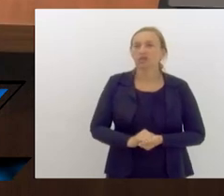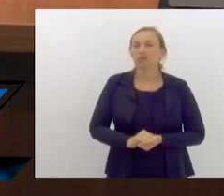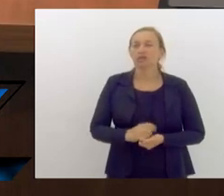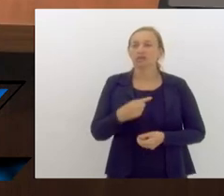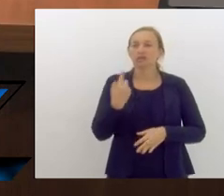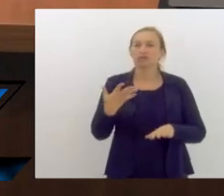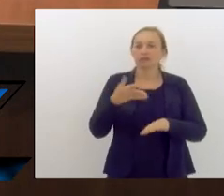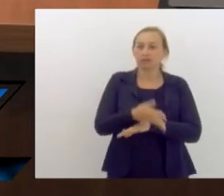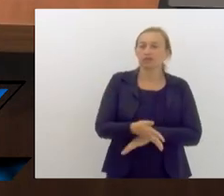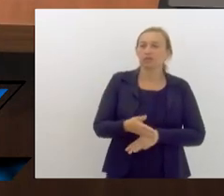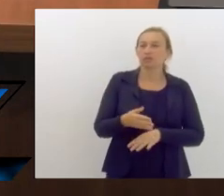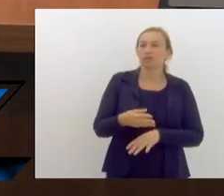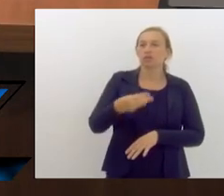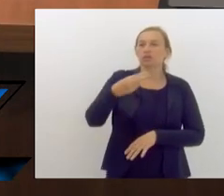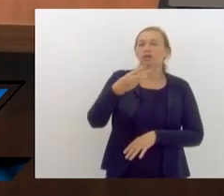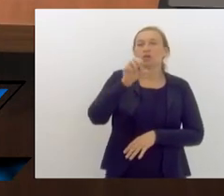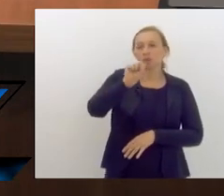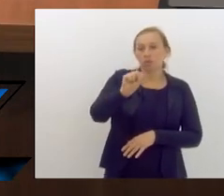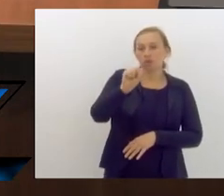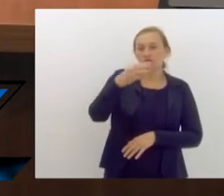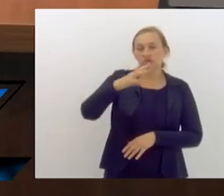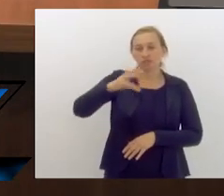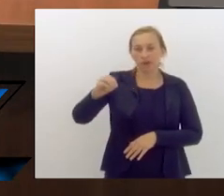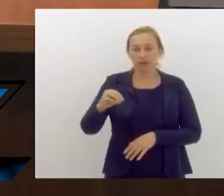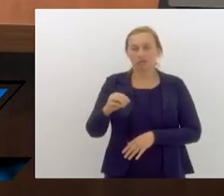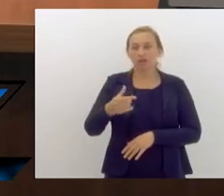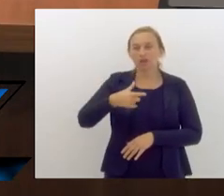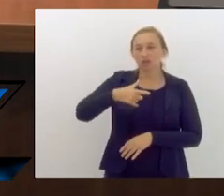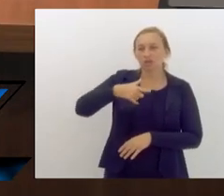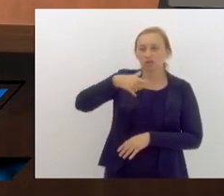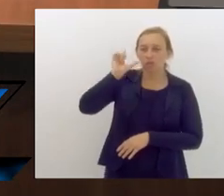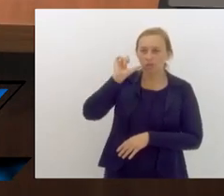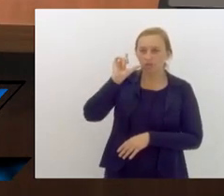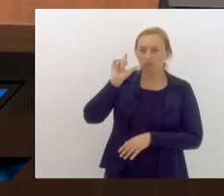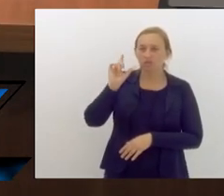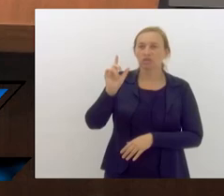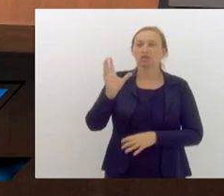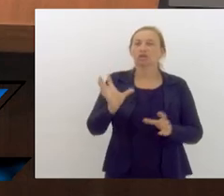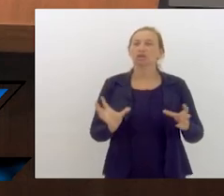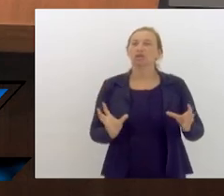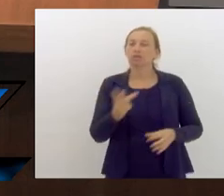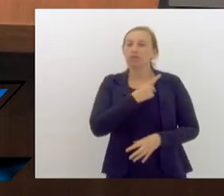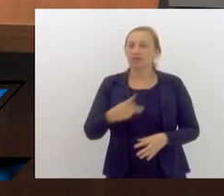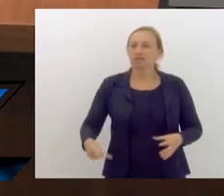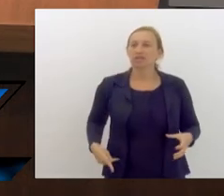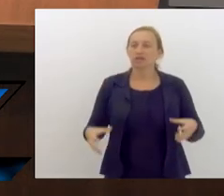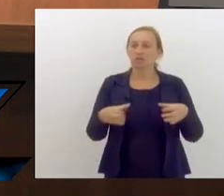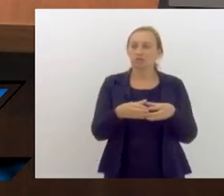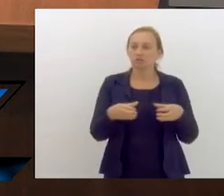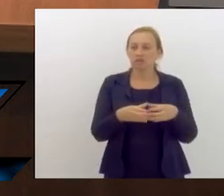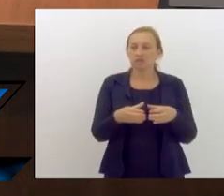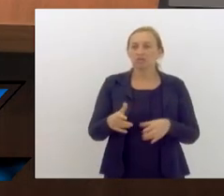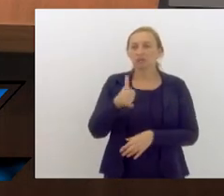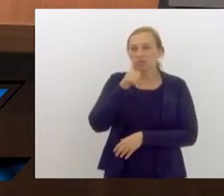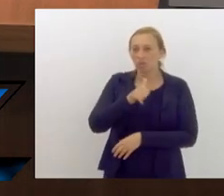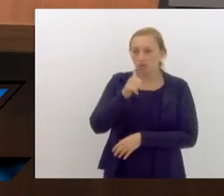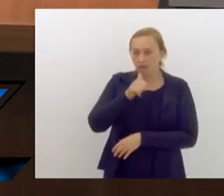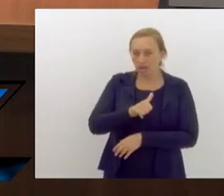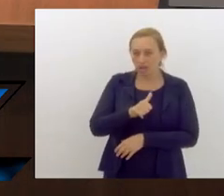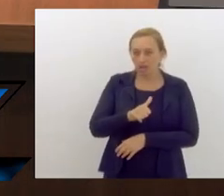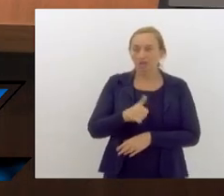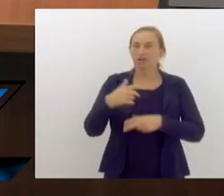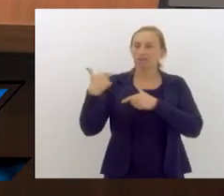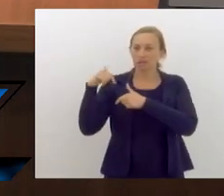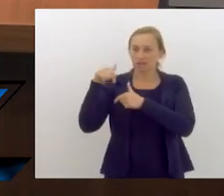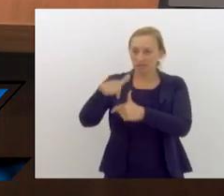vamos entrar no 8 de Março e ontem a presidente da Comissão dos direitos da mulher lembrou aqui é que há uma tradição nessa